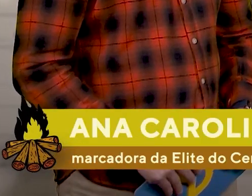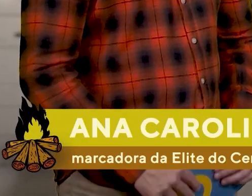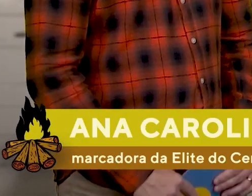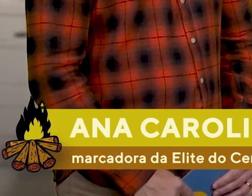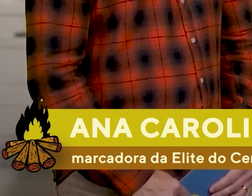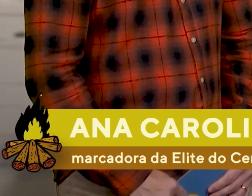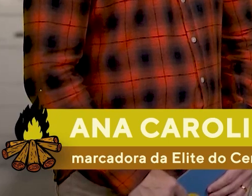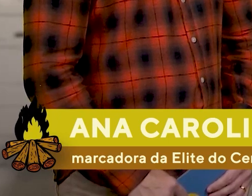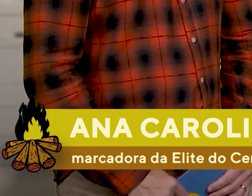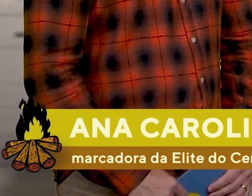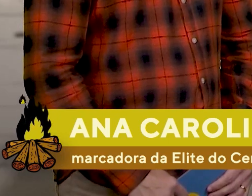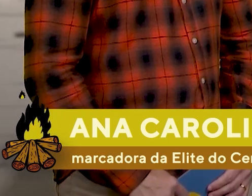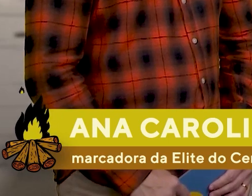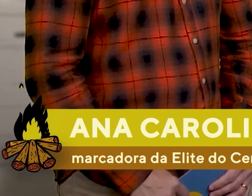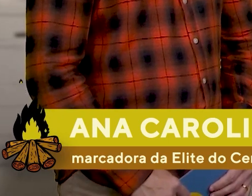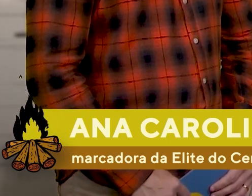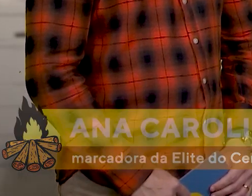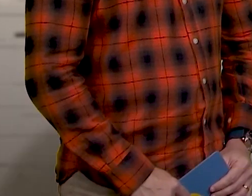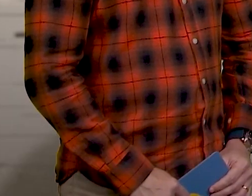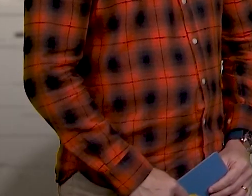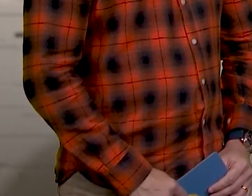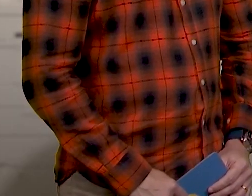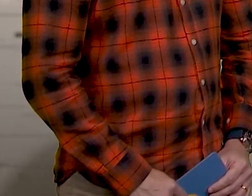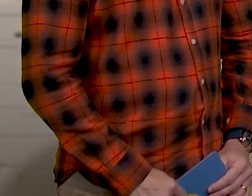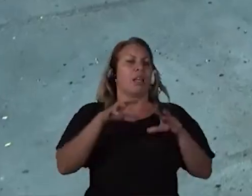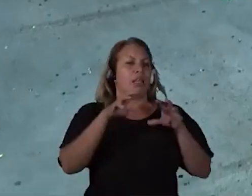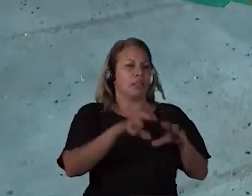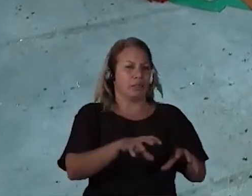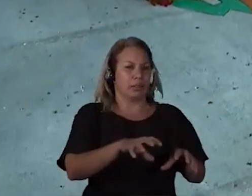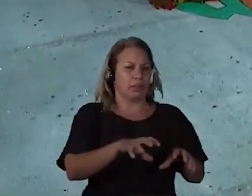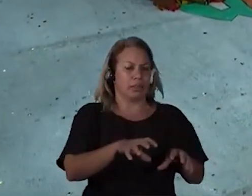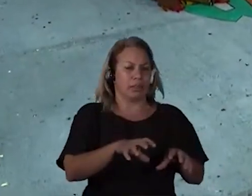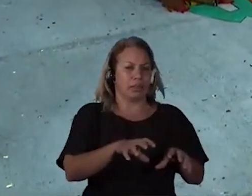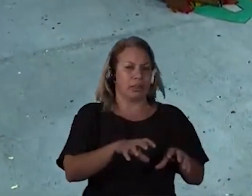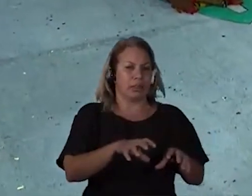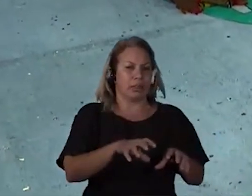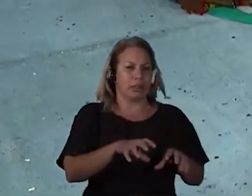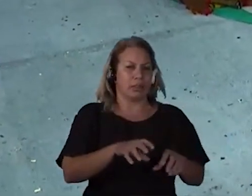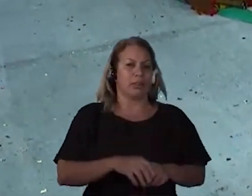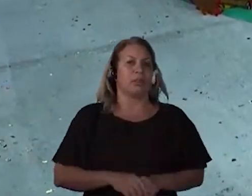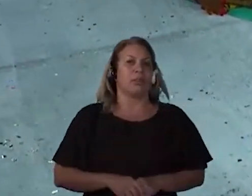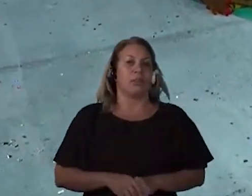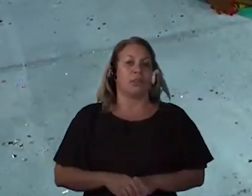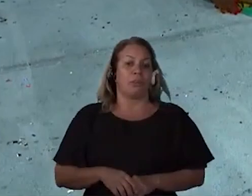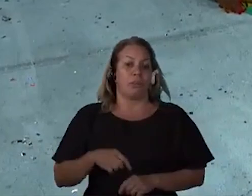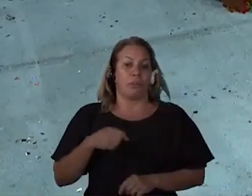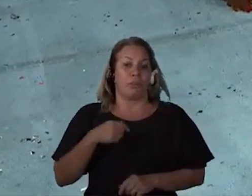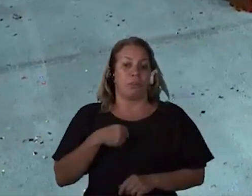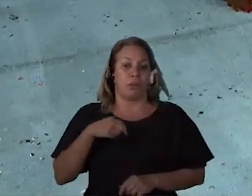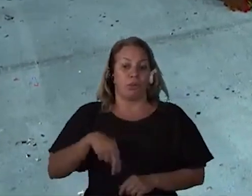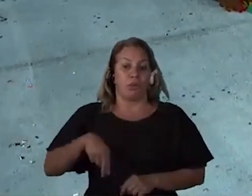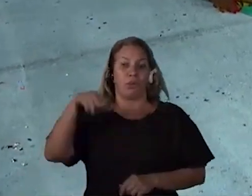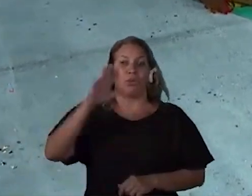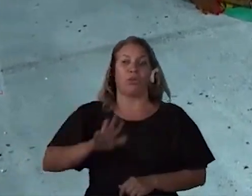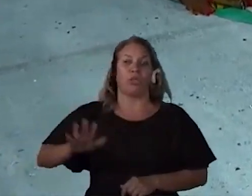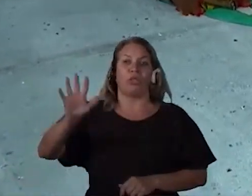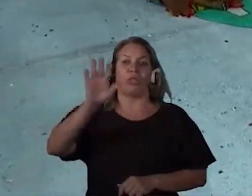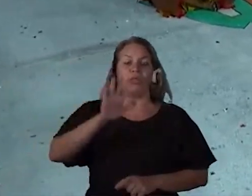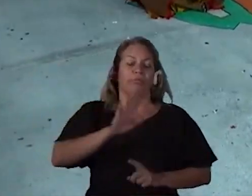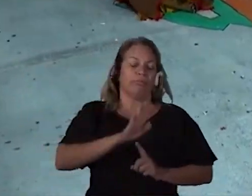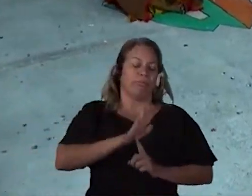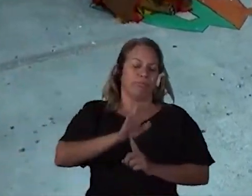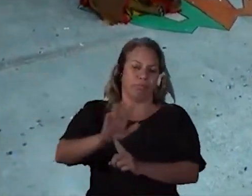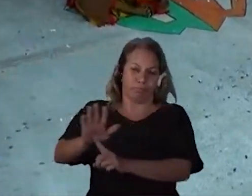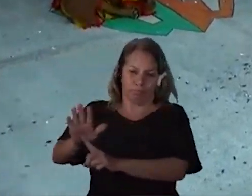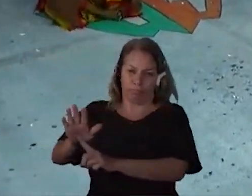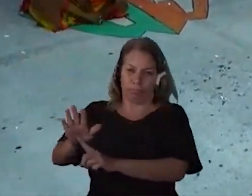quadrilha, né? Conduzir as ações, os gritos de guerra, contar a história, né? Normalmente, nas quadrilhas de competição, a gente tem um tema